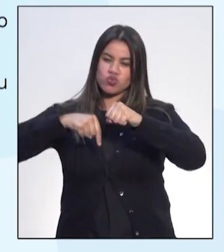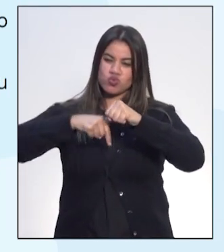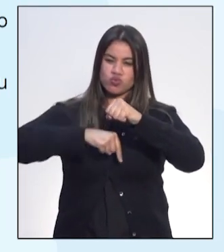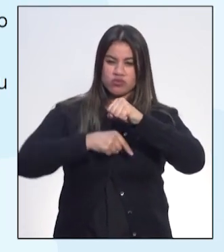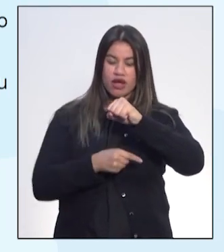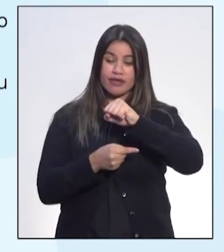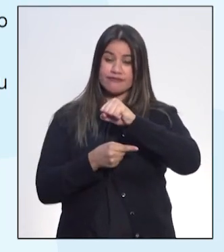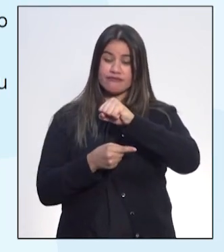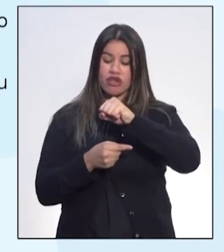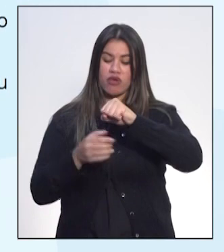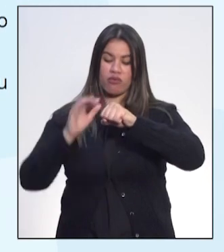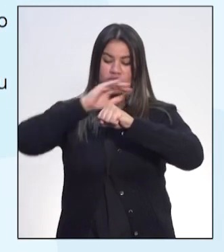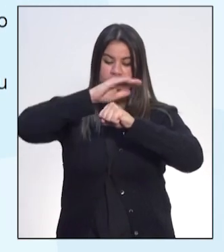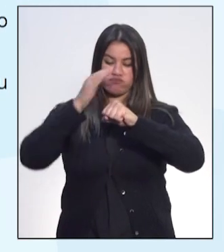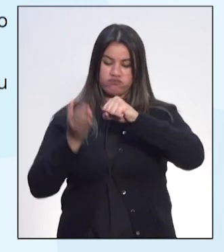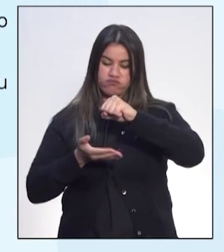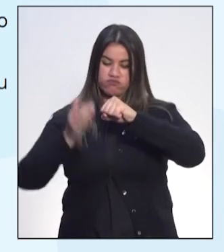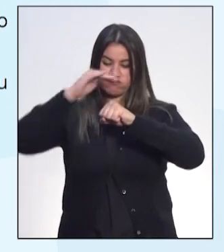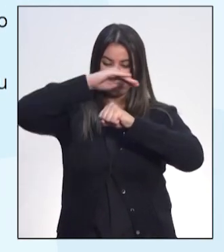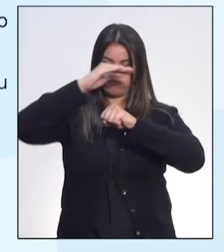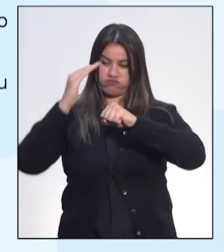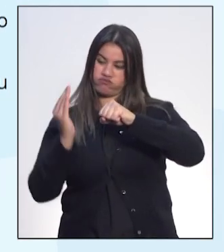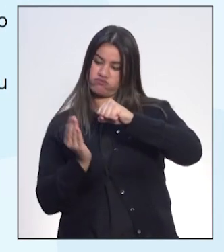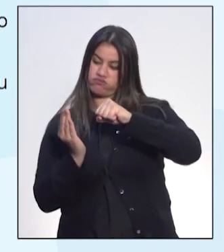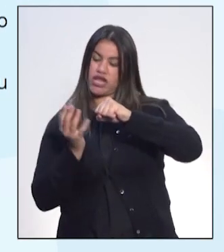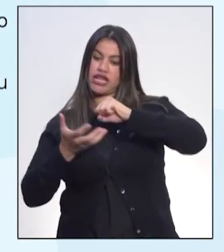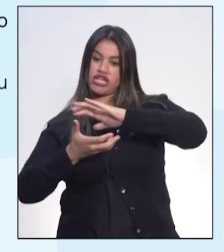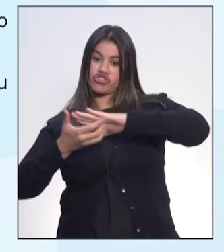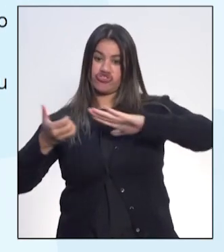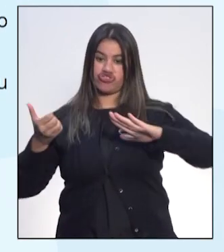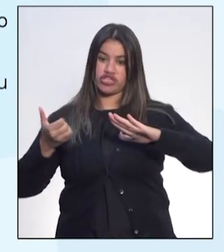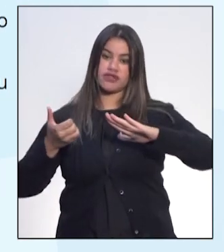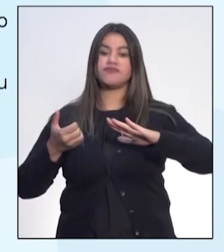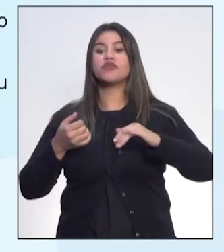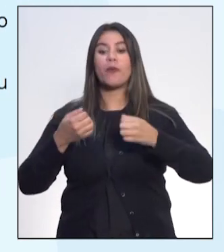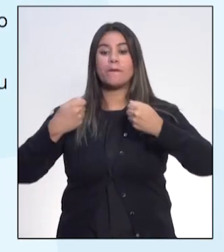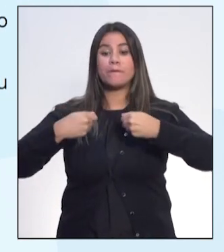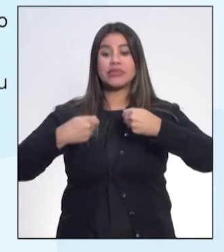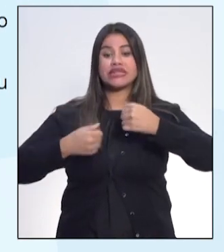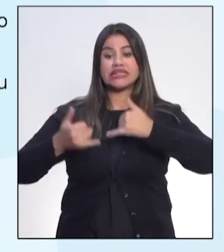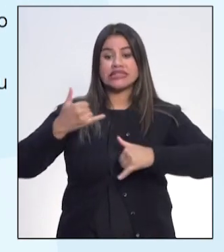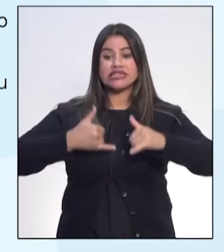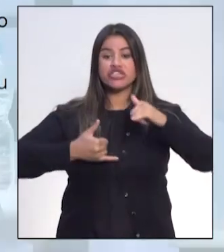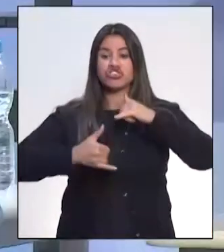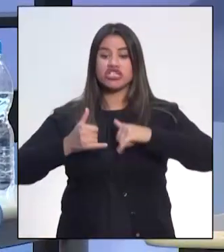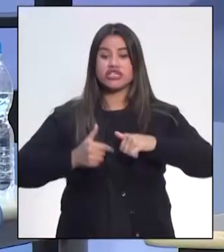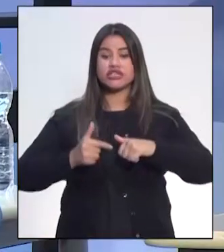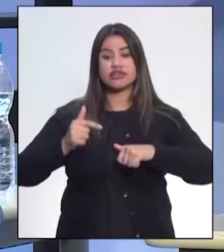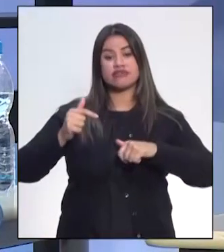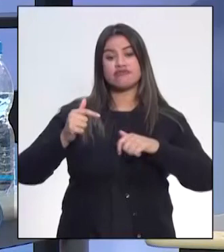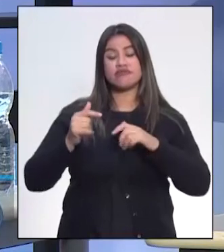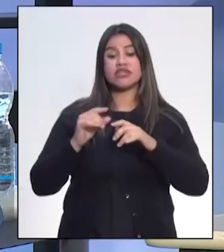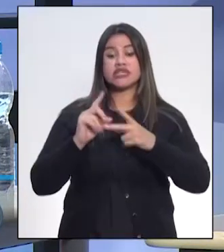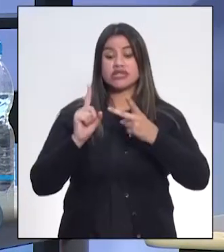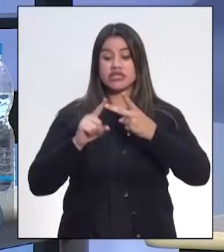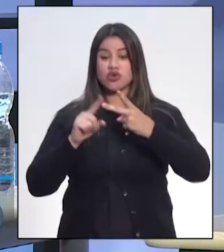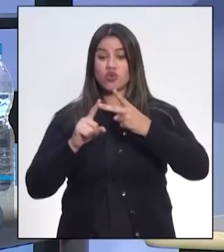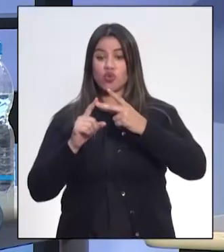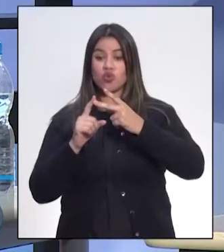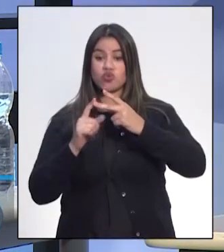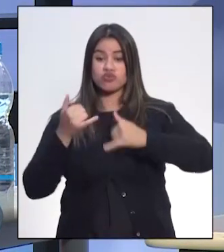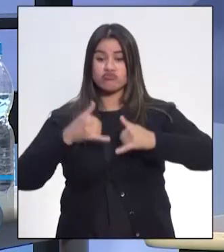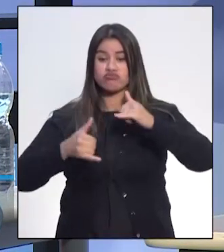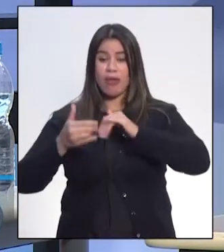dessa última camada. Então, ele vai remover um elétron, ele gasta uma energia X. Quando ele vai remover um segundo elétron, ele vai gastar